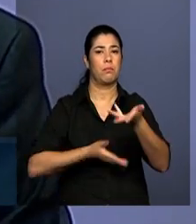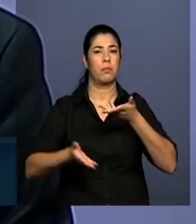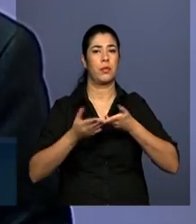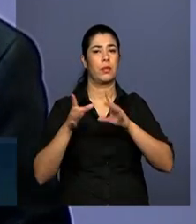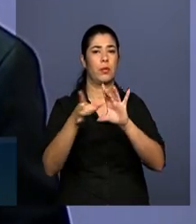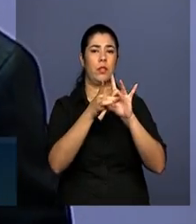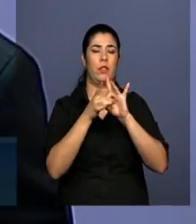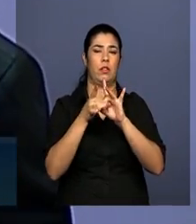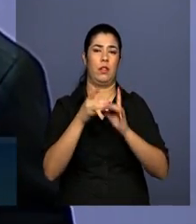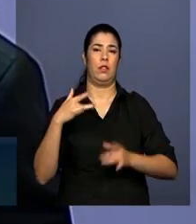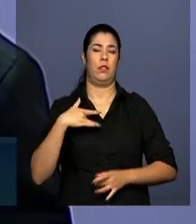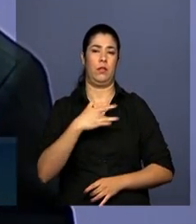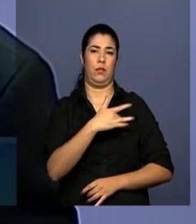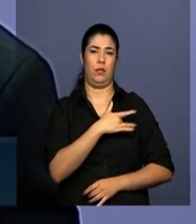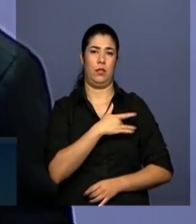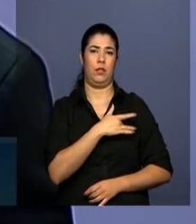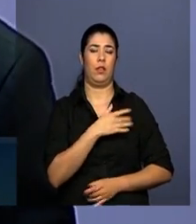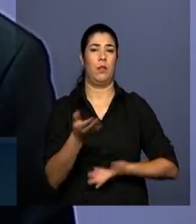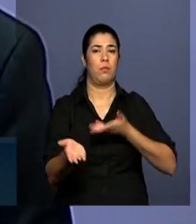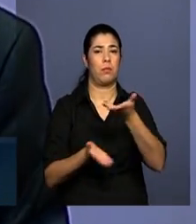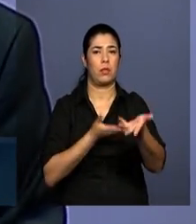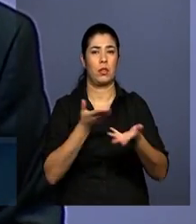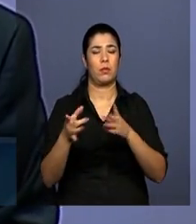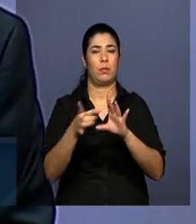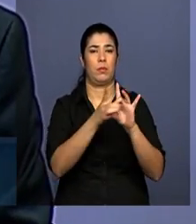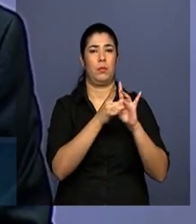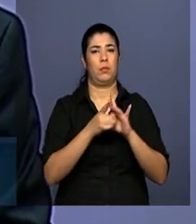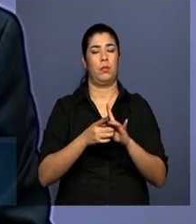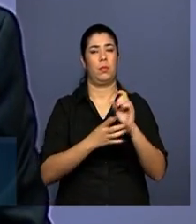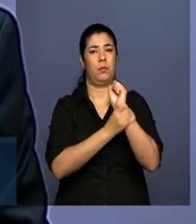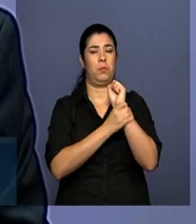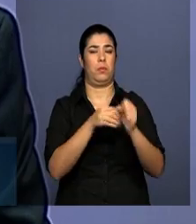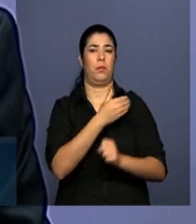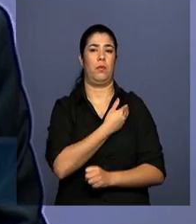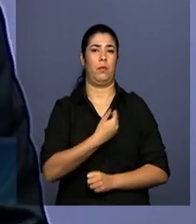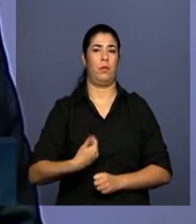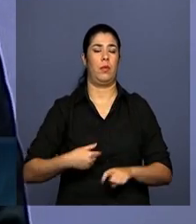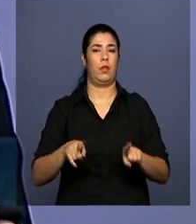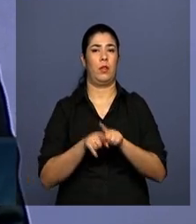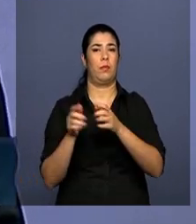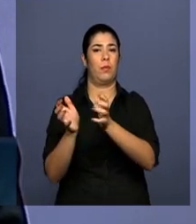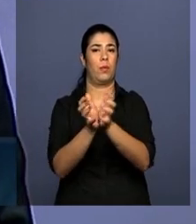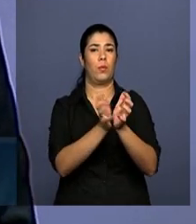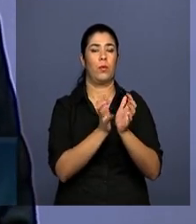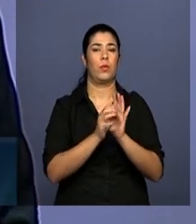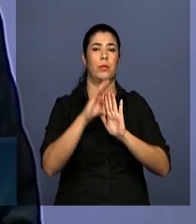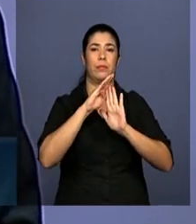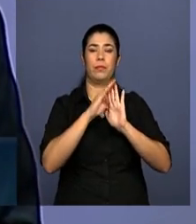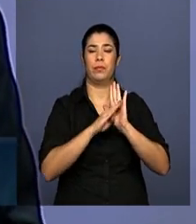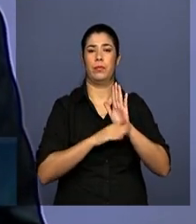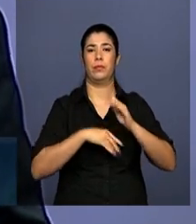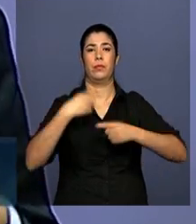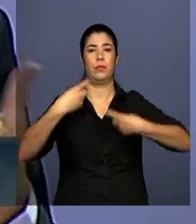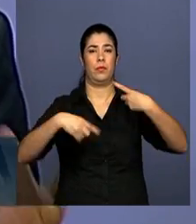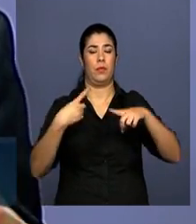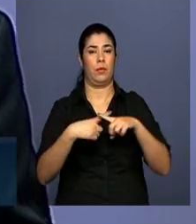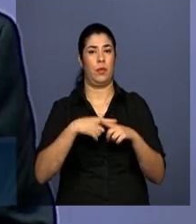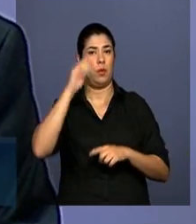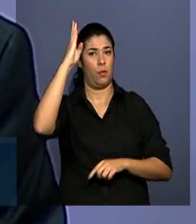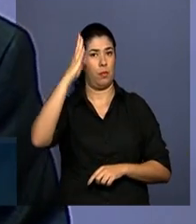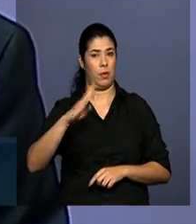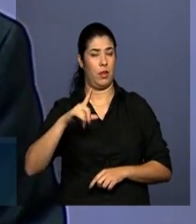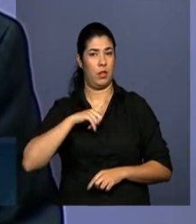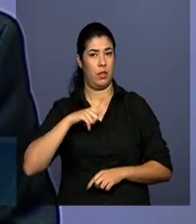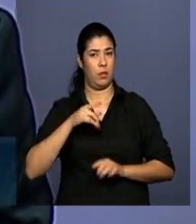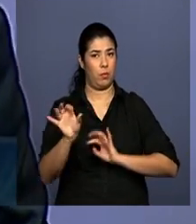saúde, seja na rede de segurança pública, enfim, no conjunto de políticas, já que o Brasil é um estado que tem uma estrutura